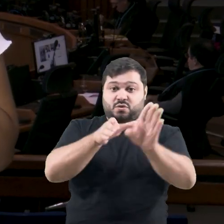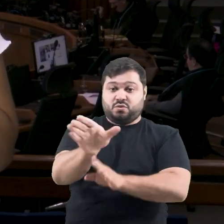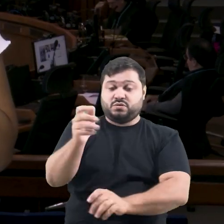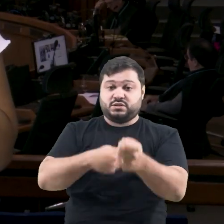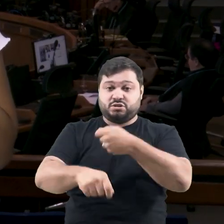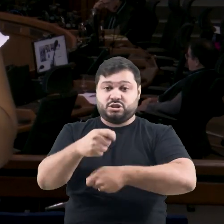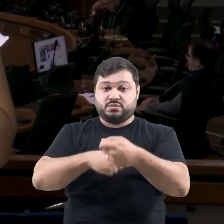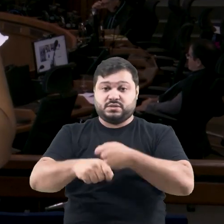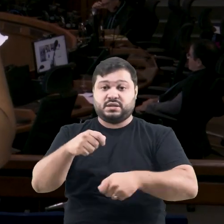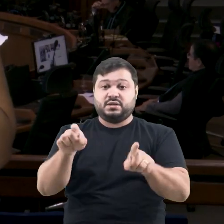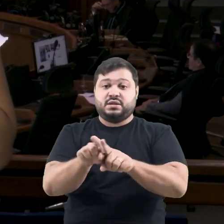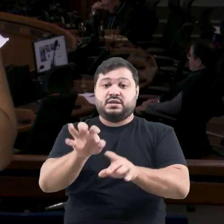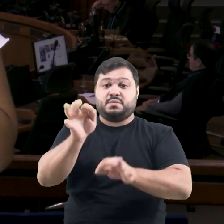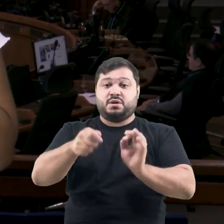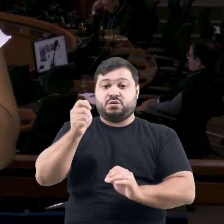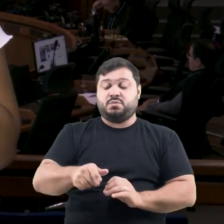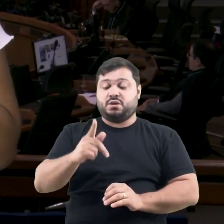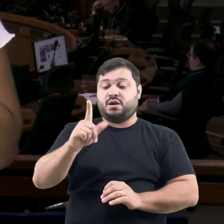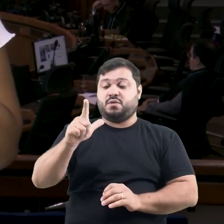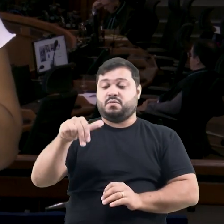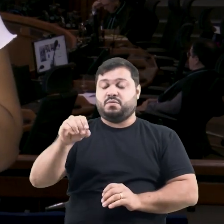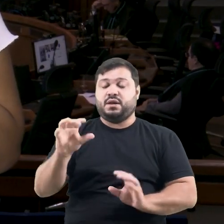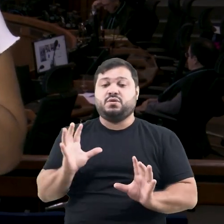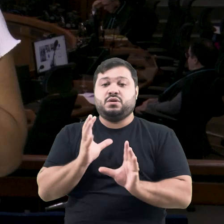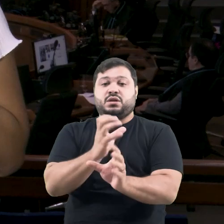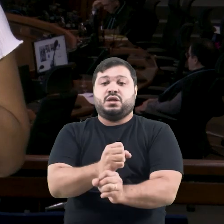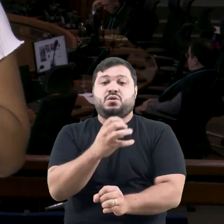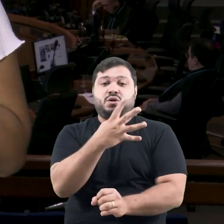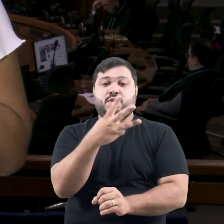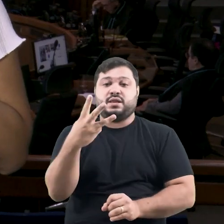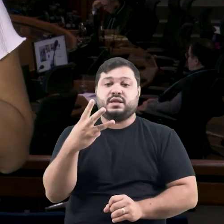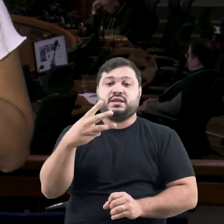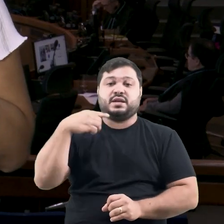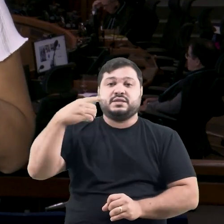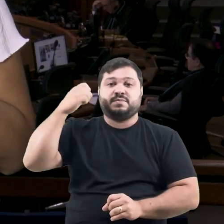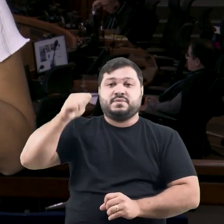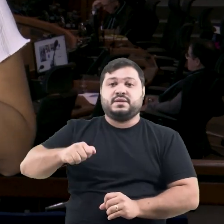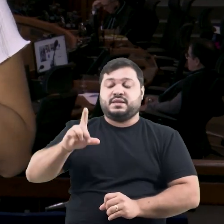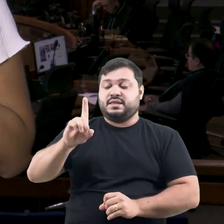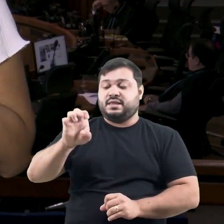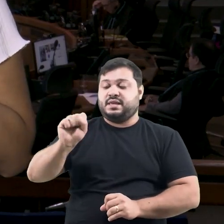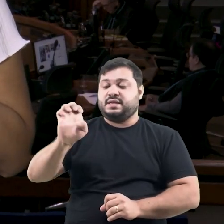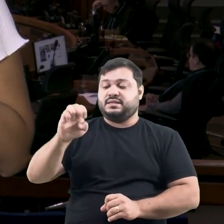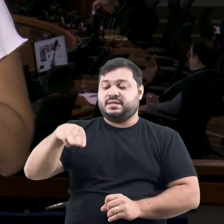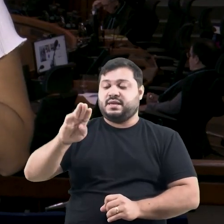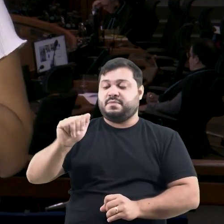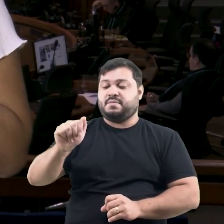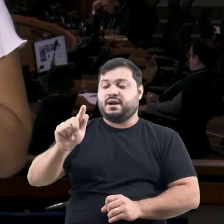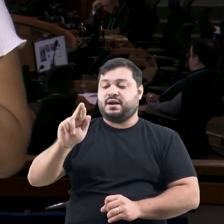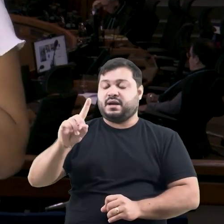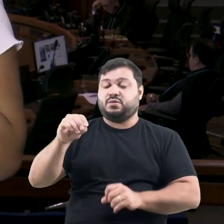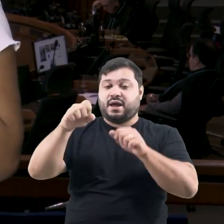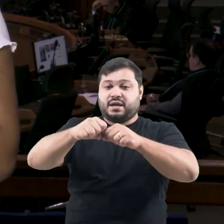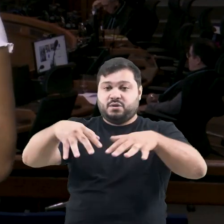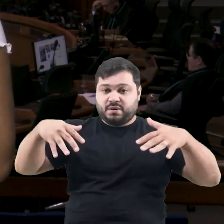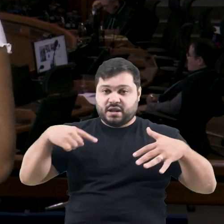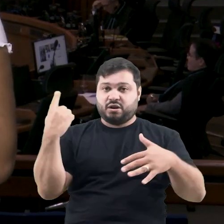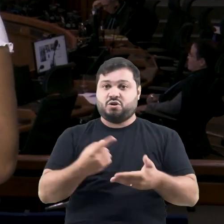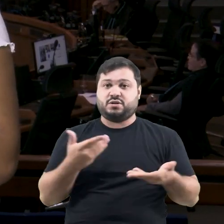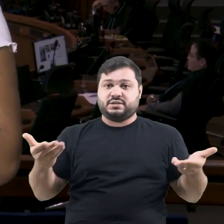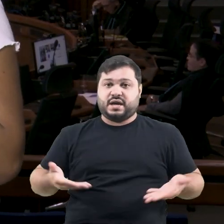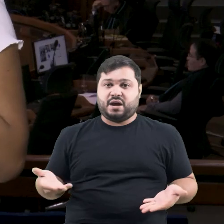de Administração e o Tribunal Pleno, que reúne os 43 desembargadores aqui, no plenário onde